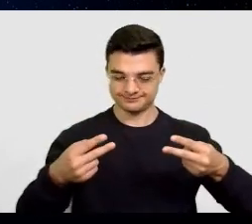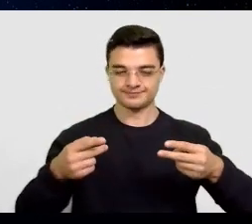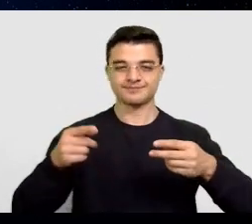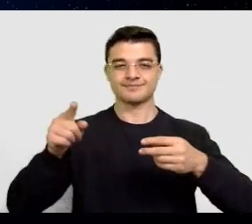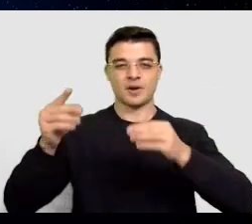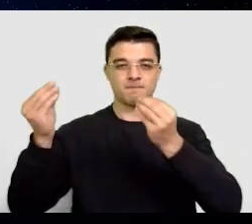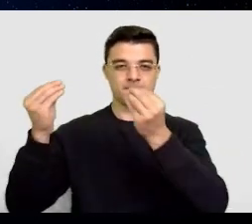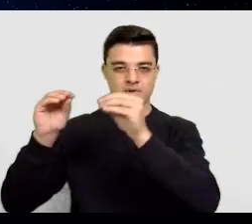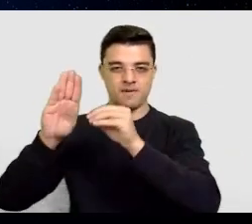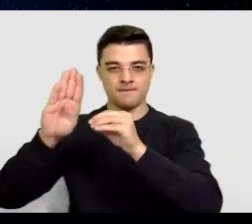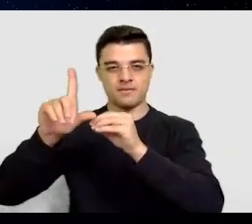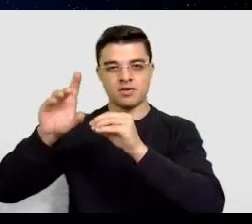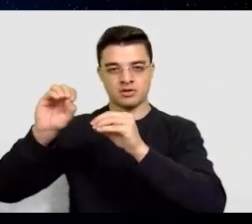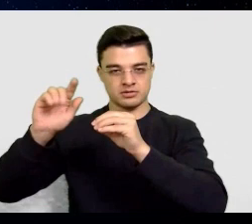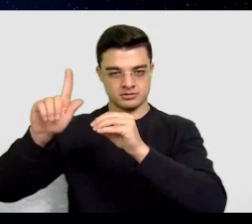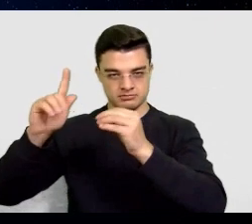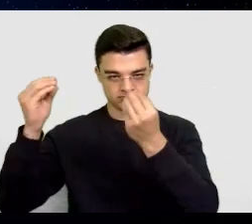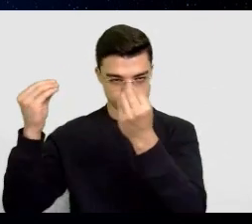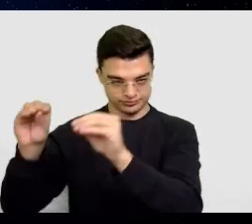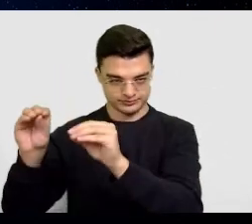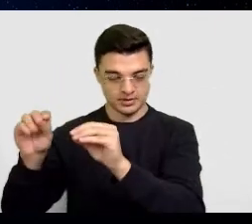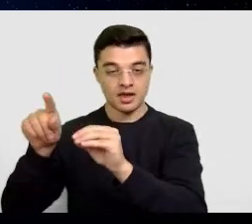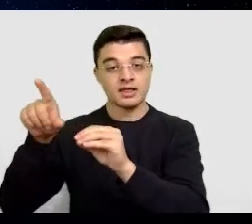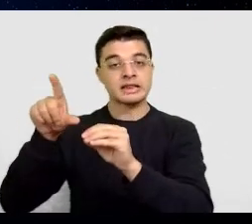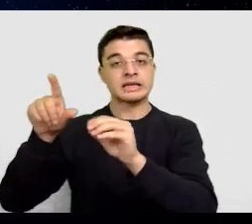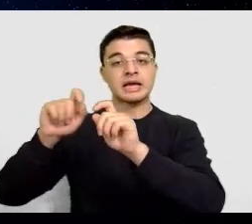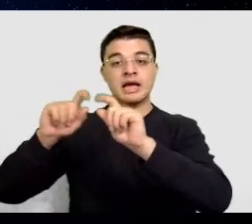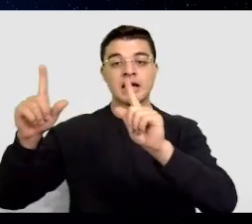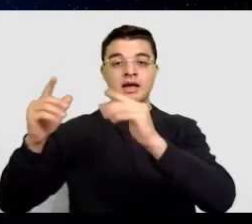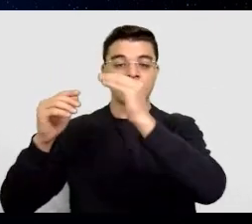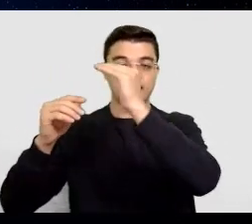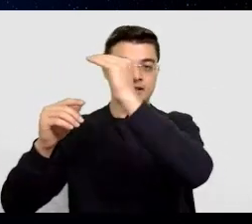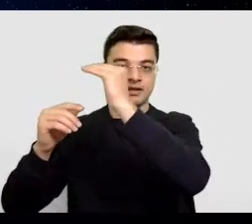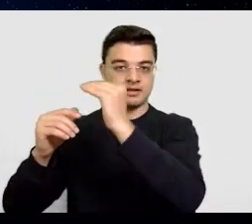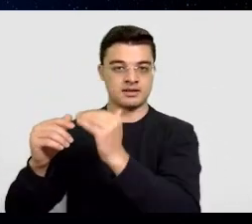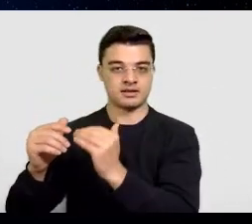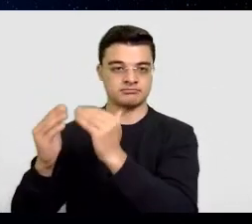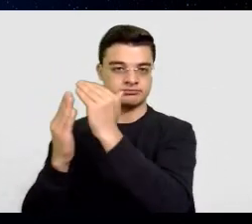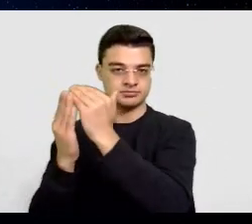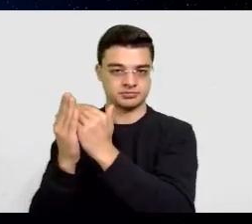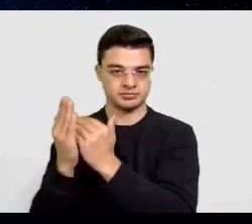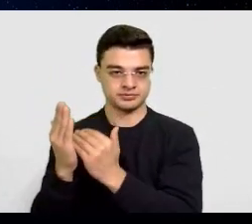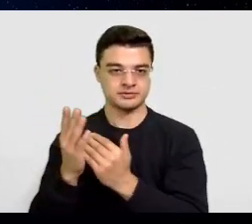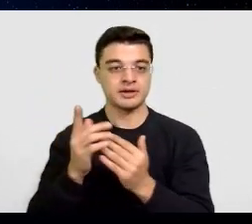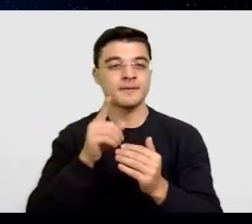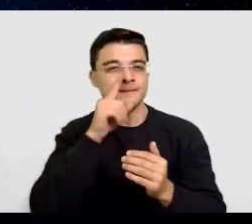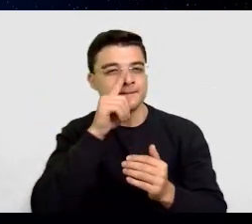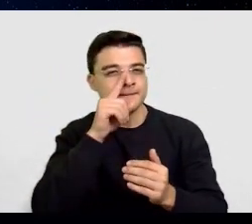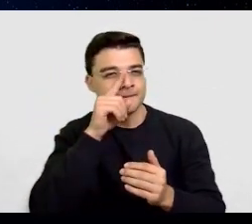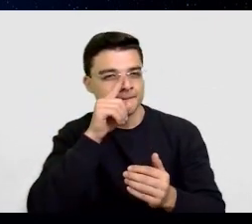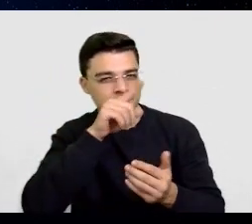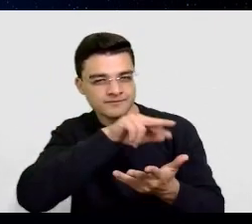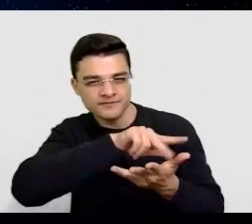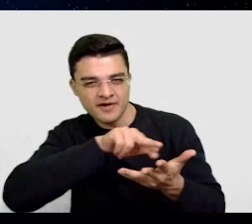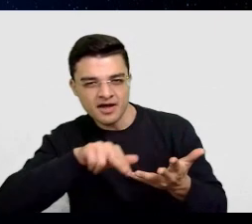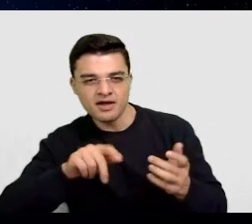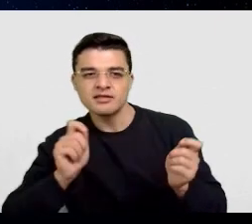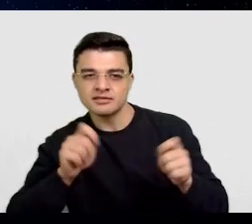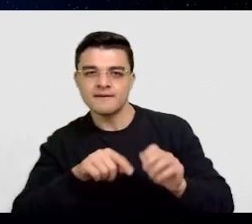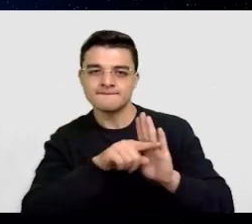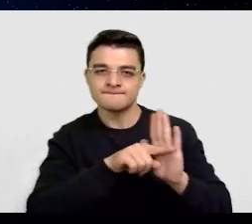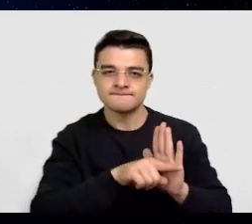que ele coloca uma lista de possíveis vulnerabilidades que podem ser exploradas a partir de um server-side request